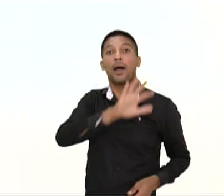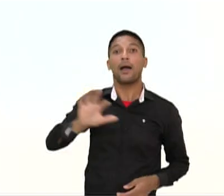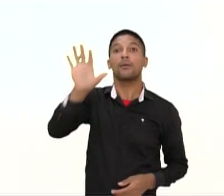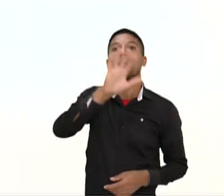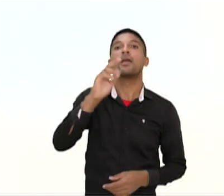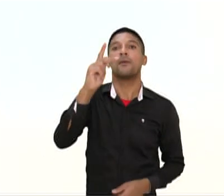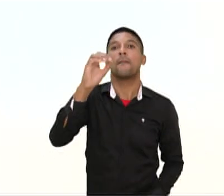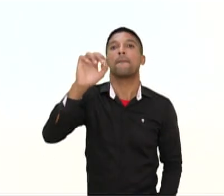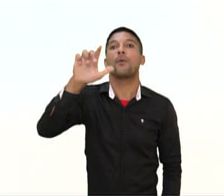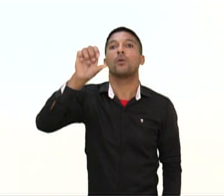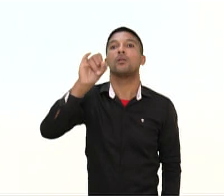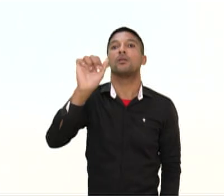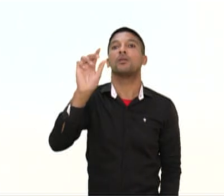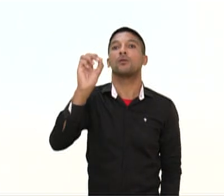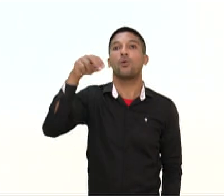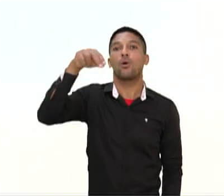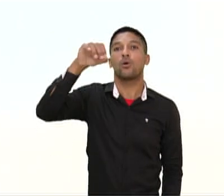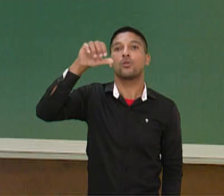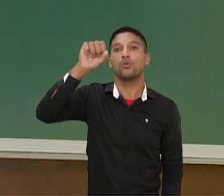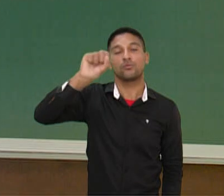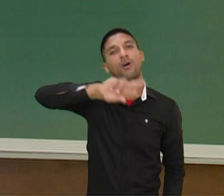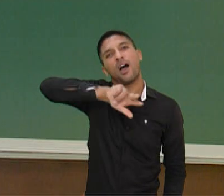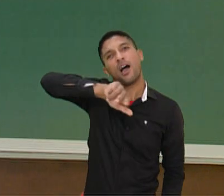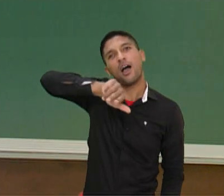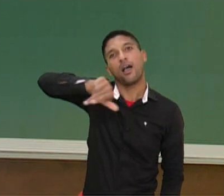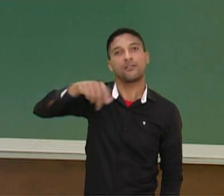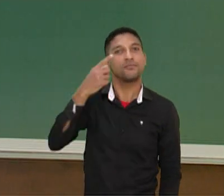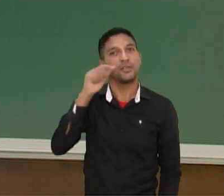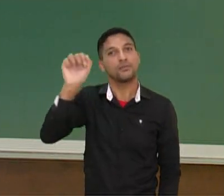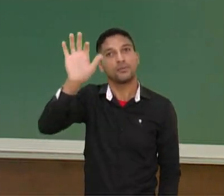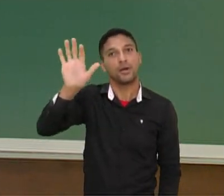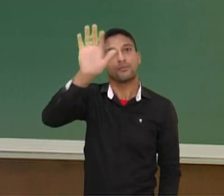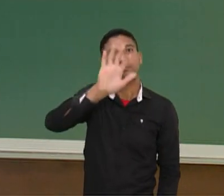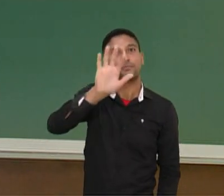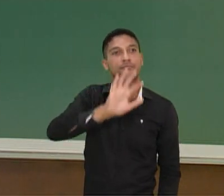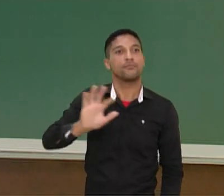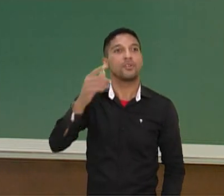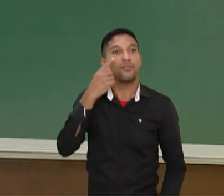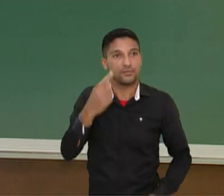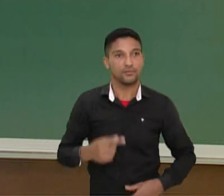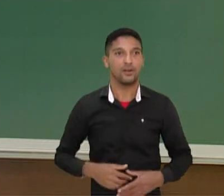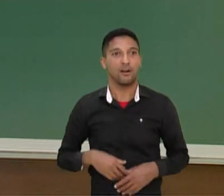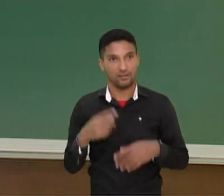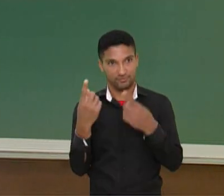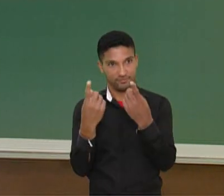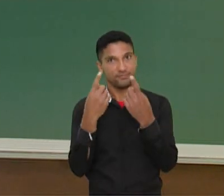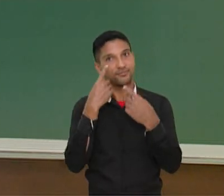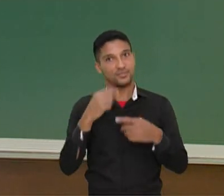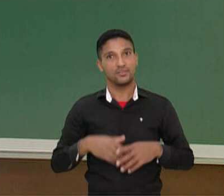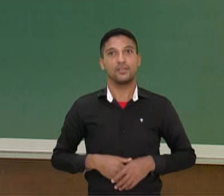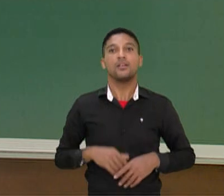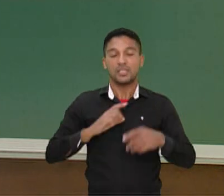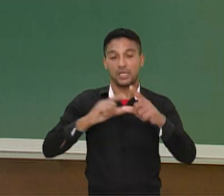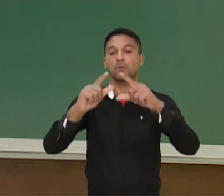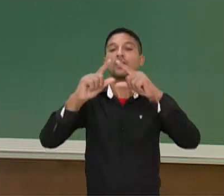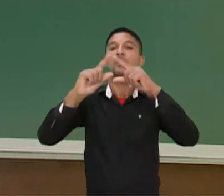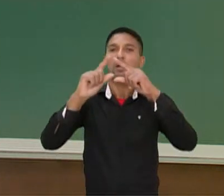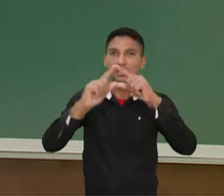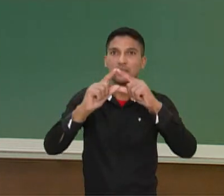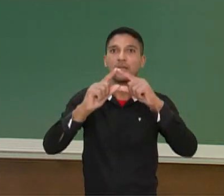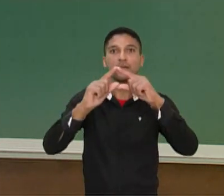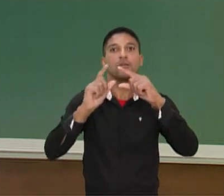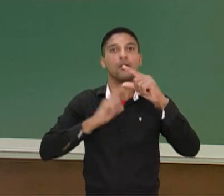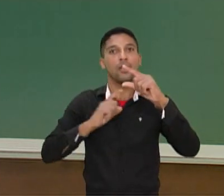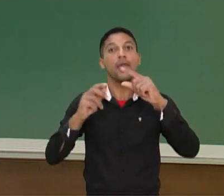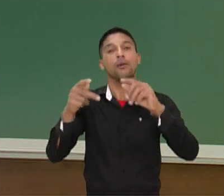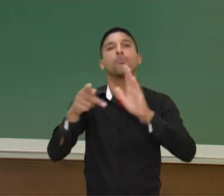Quadrado, retângulo, trapézio, triângulo. Eu coloquei esses carinhos esquisitos aqui, ó. Tudo lado diferente,